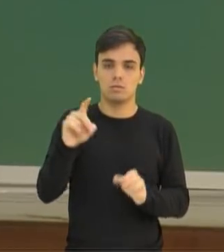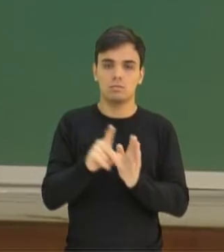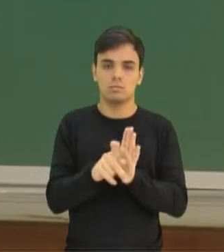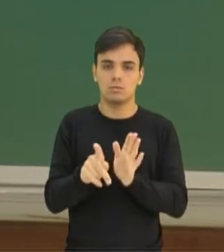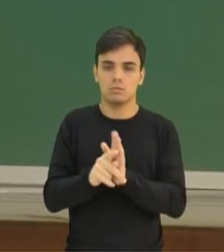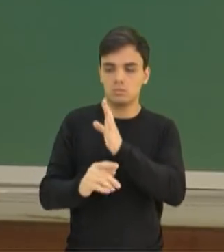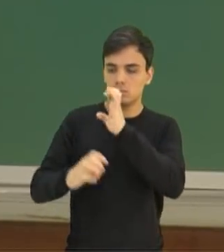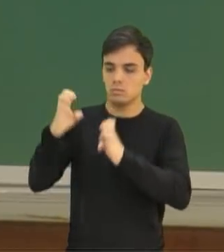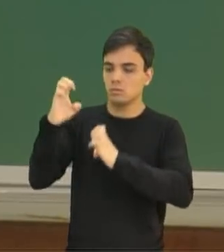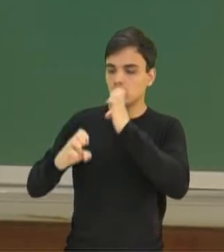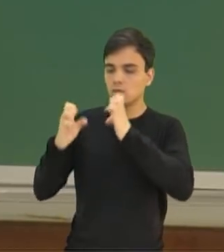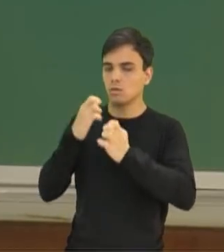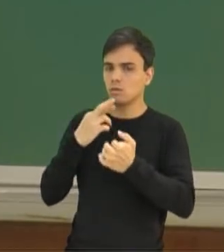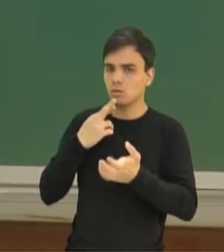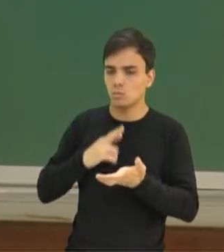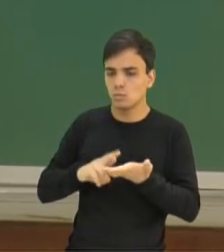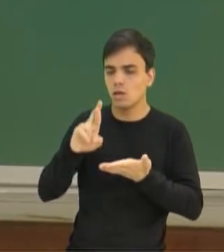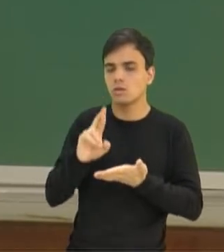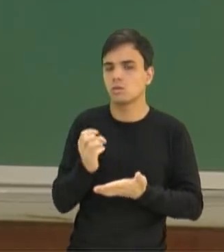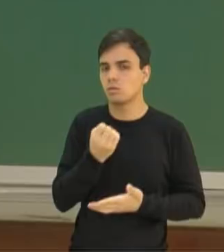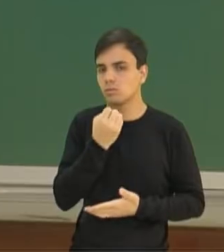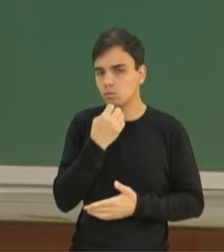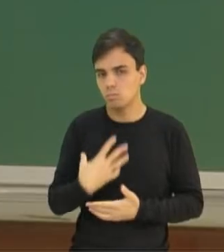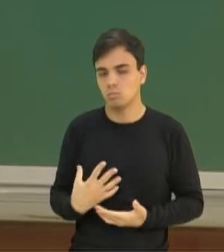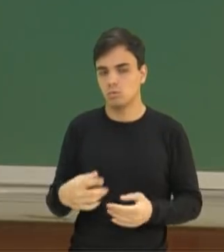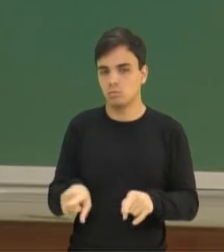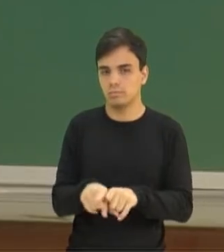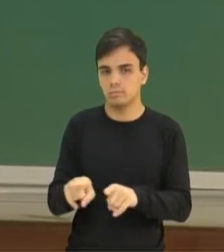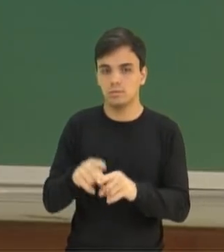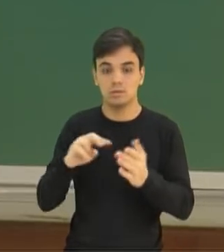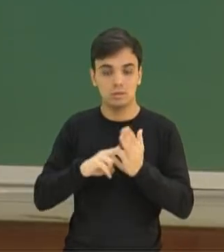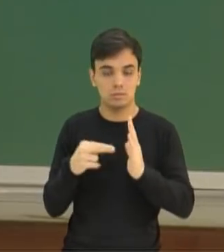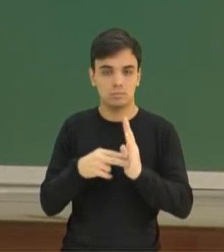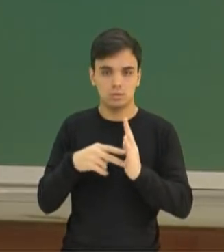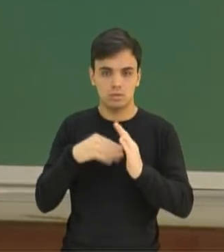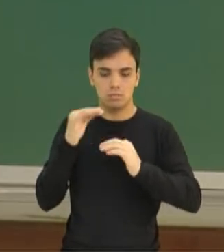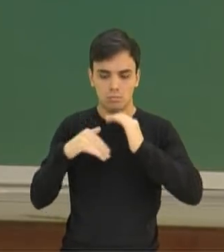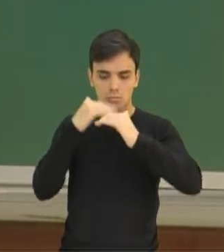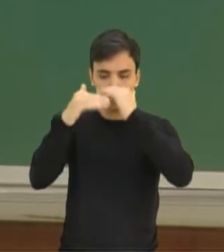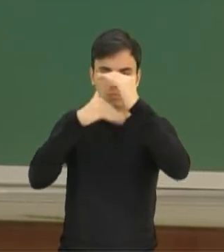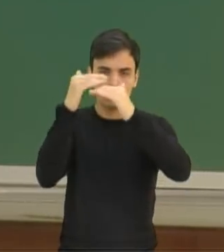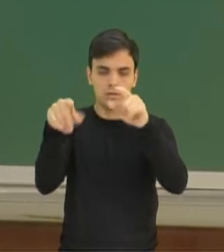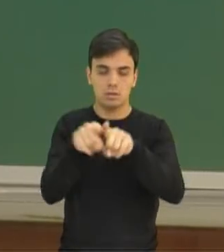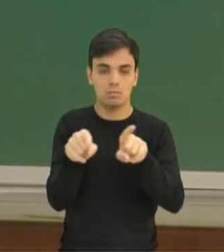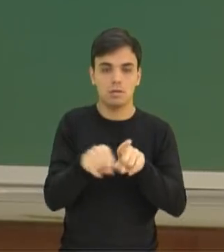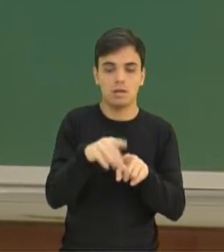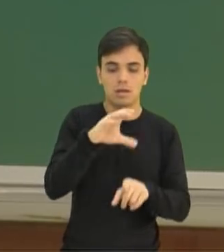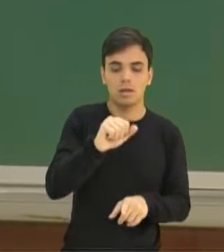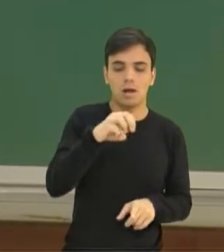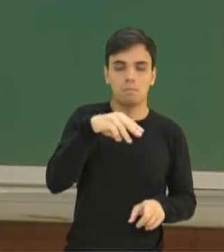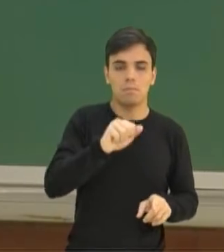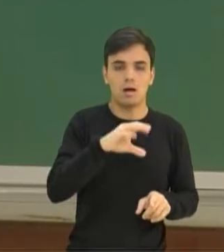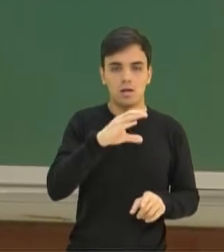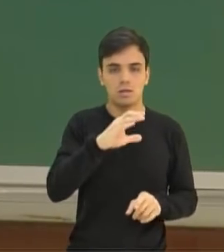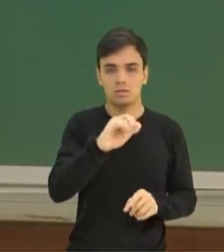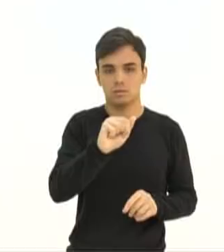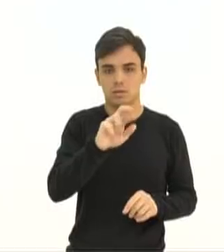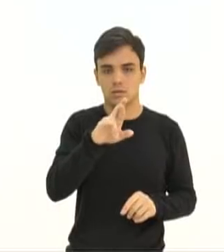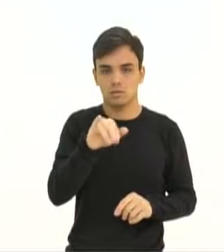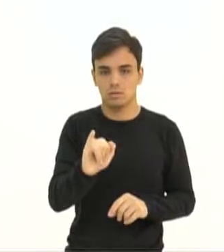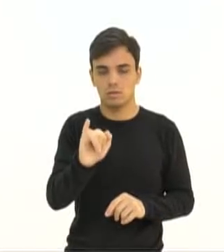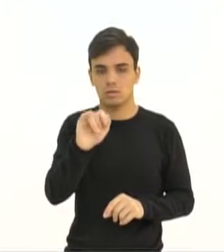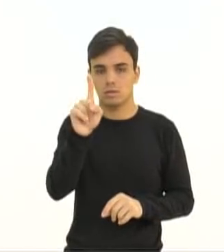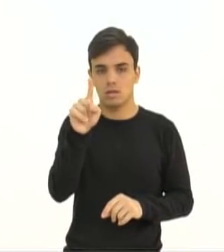ótimos resultados, essa ideia de que a indústria se desenvolveu nos últimos tempos. Em Camaçari, na Bahia, aquela ideia lá